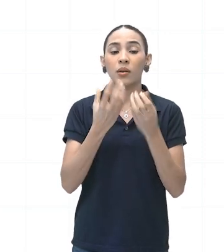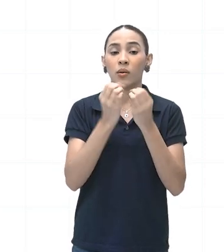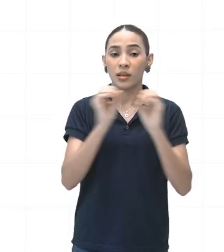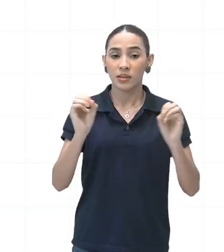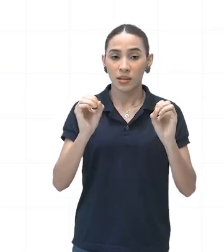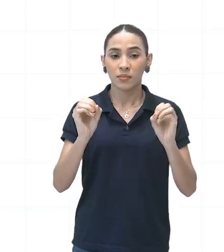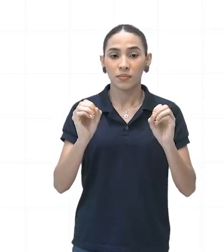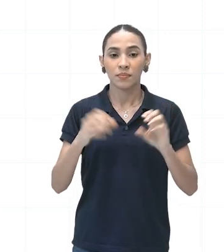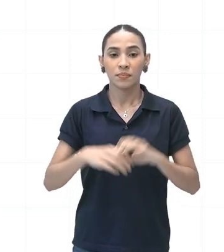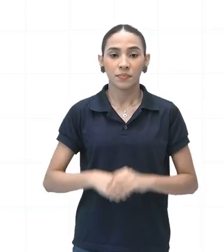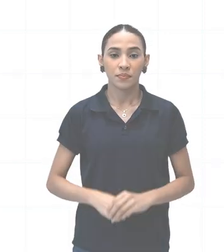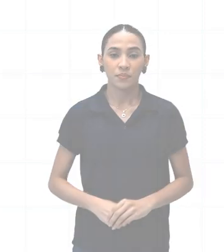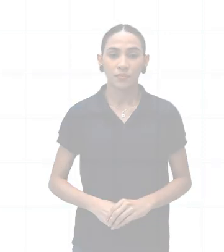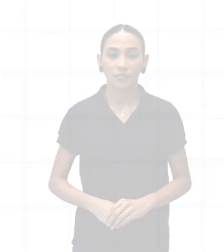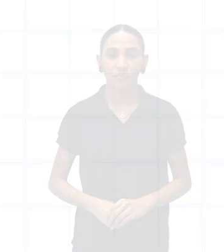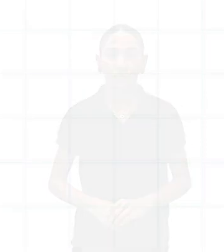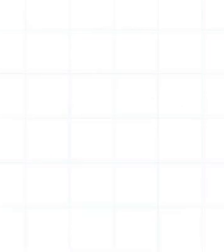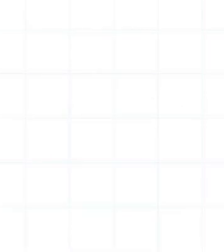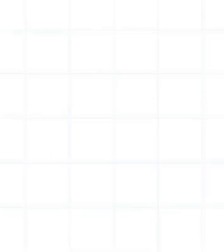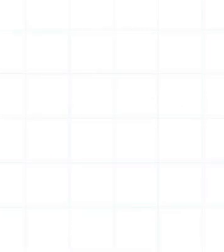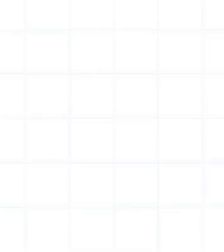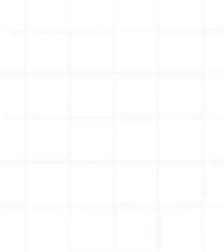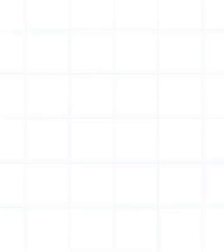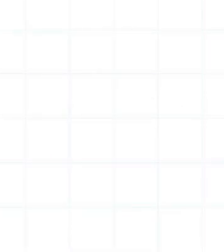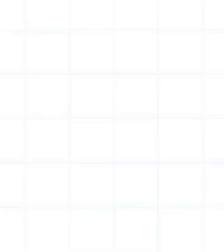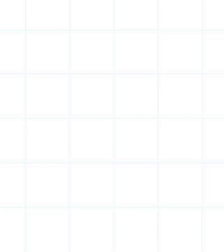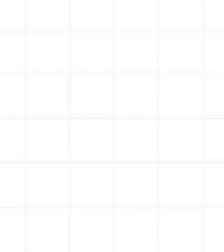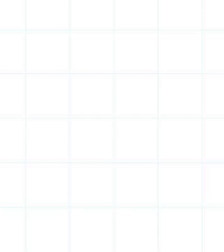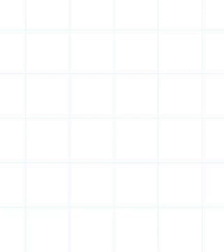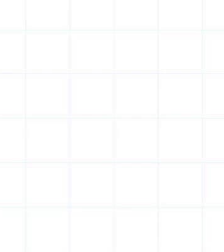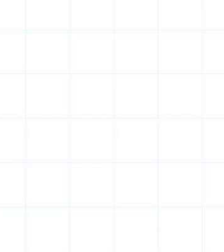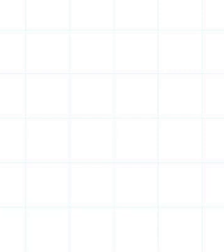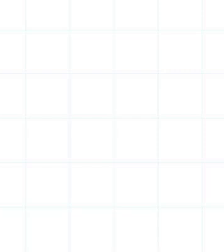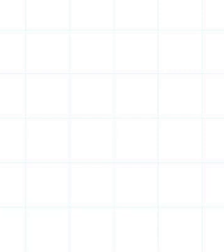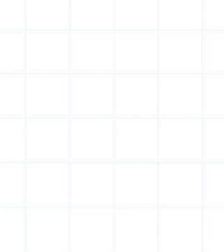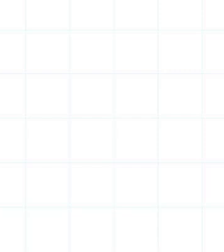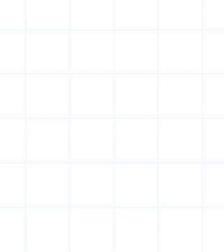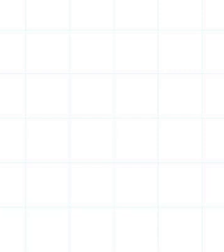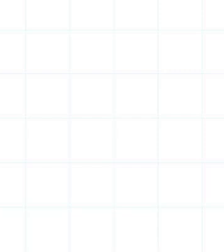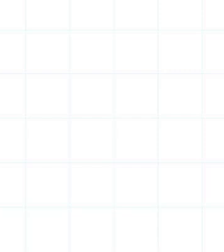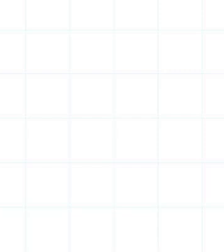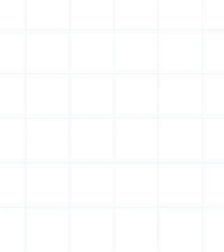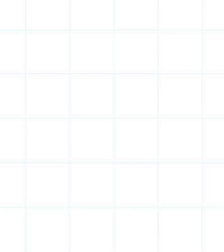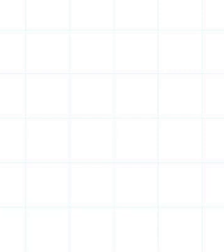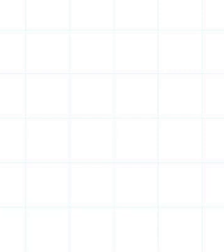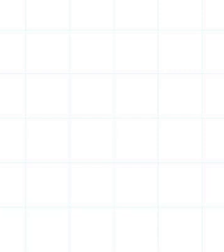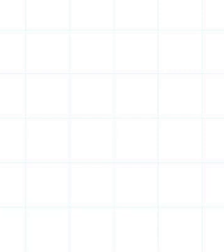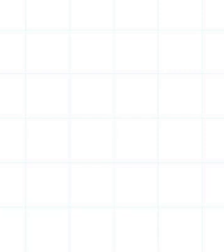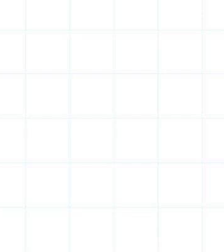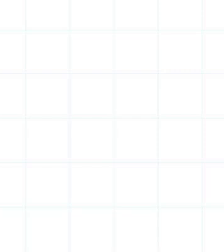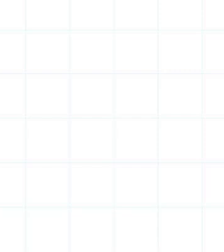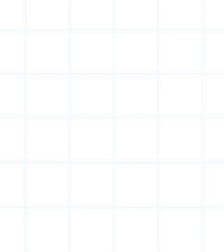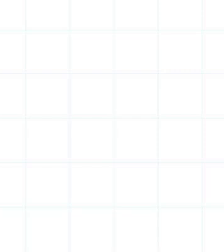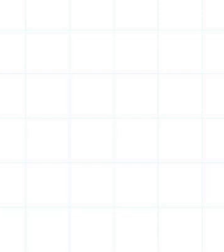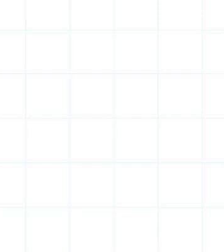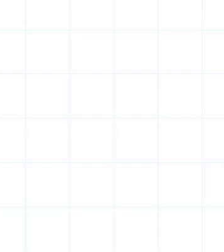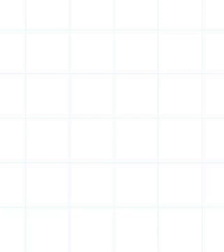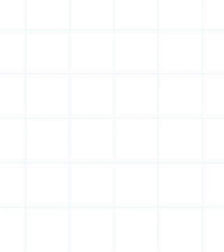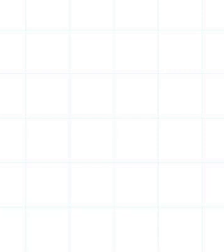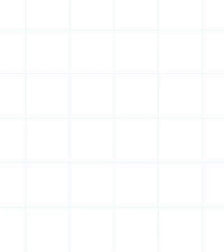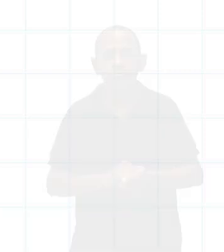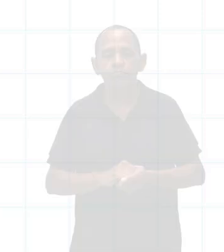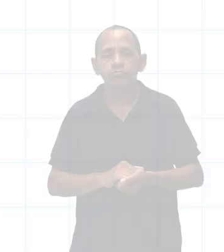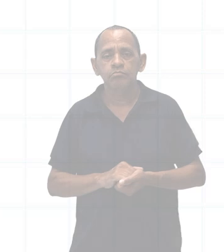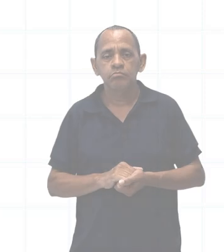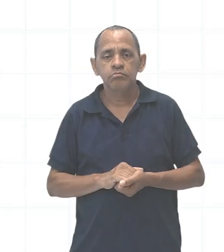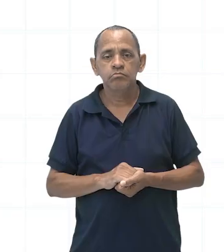oração. Então eu tenho lá e, nem, não só, mas também. Todas elas passam a ideia de que está